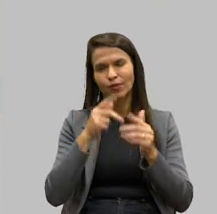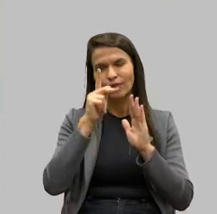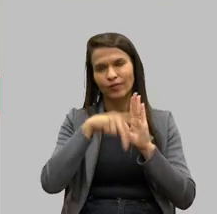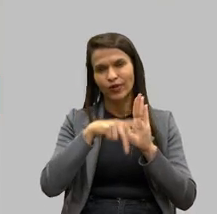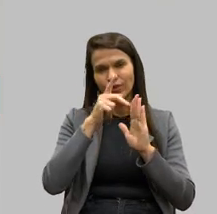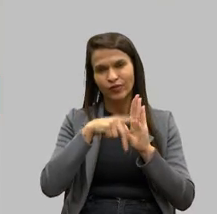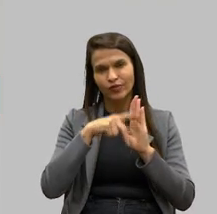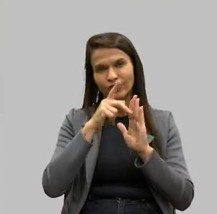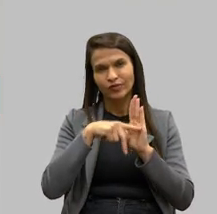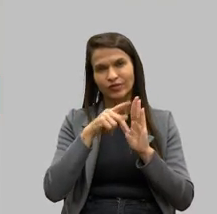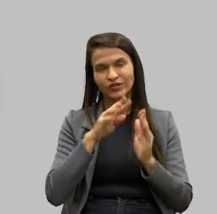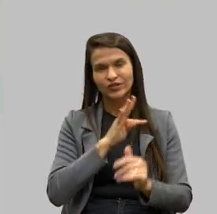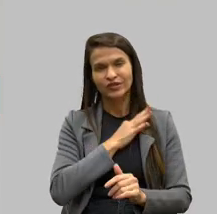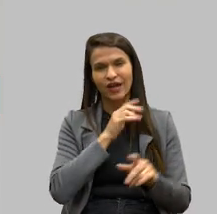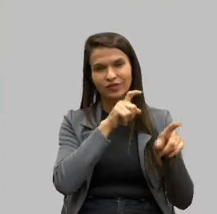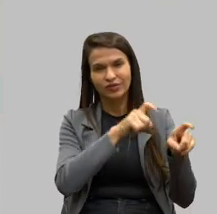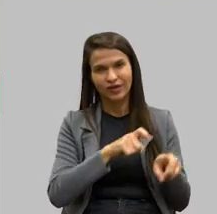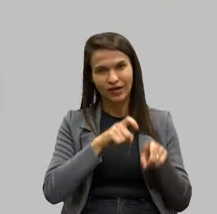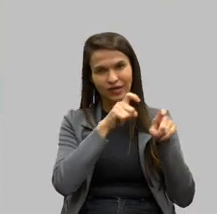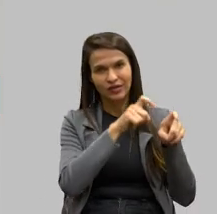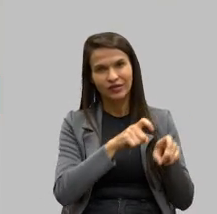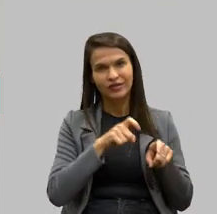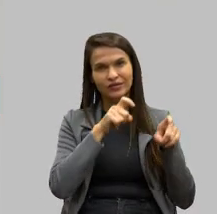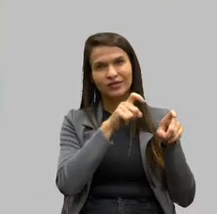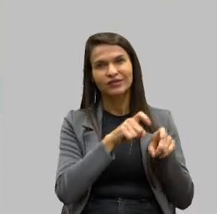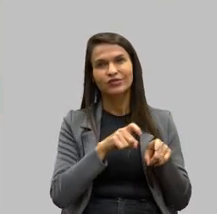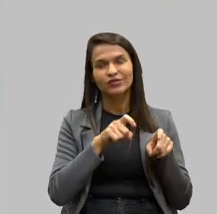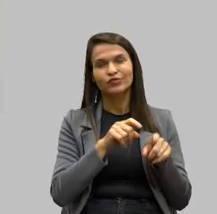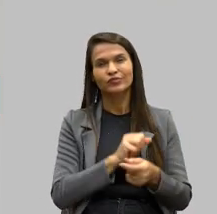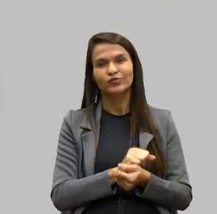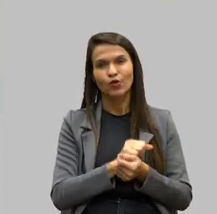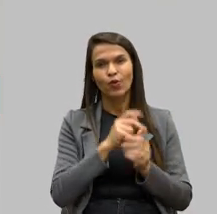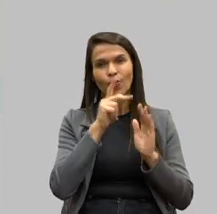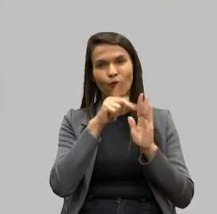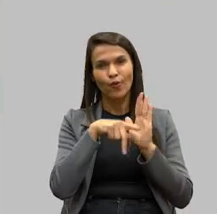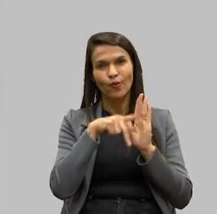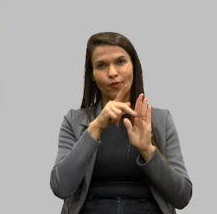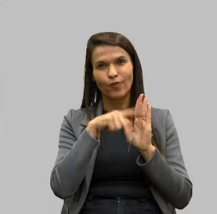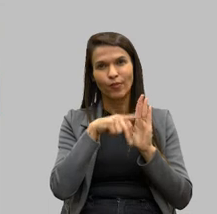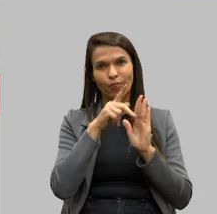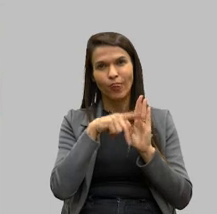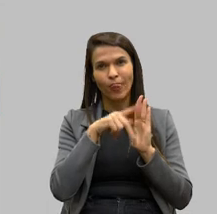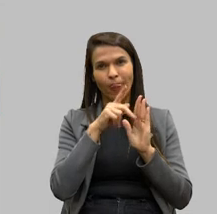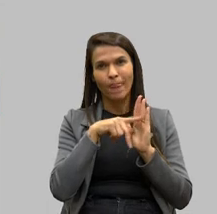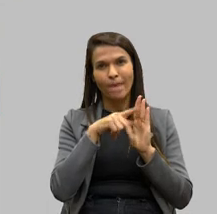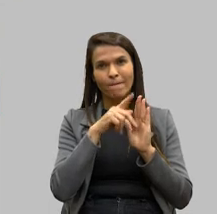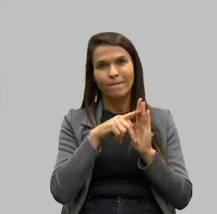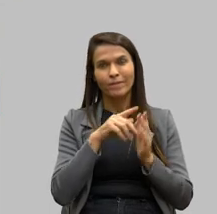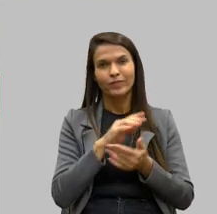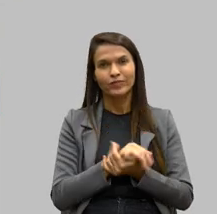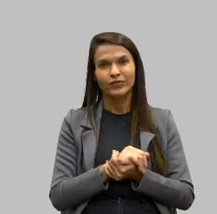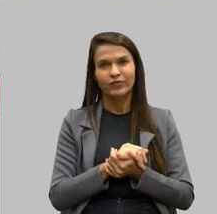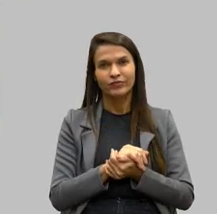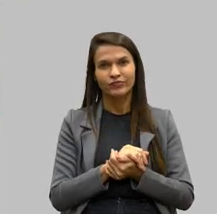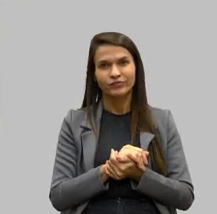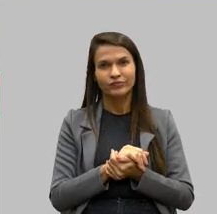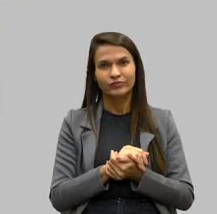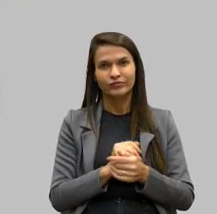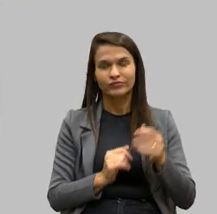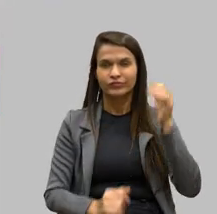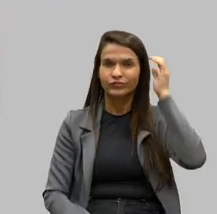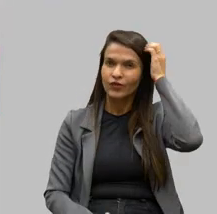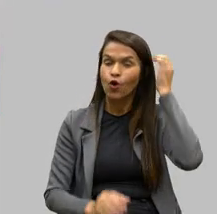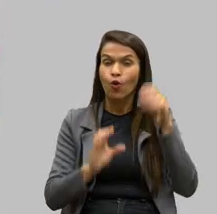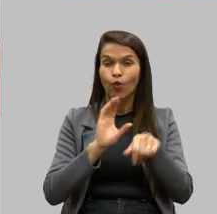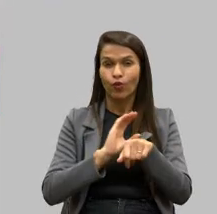de técnico agrícola também, programa... Terra boa, ser uma satisfação ir lá. Isso. O curso